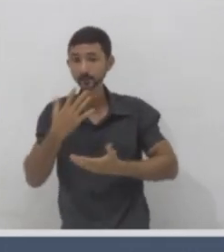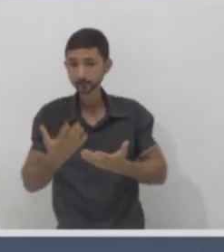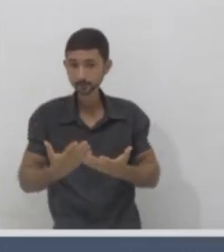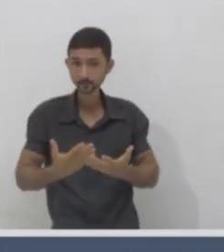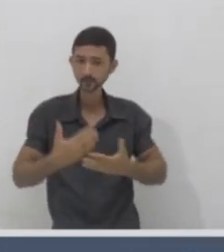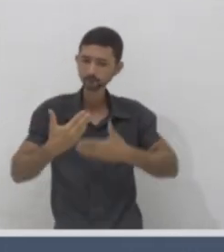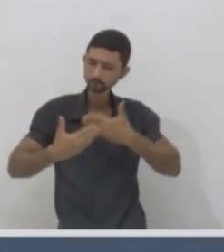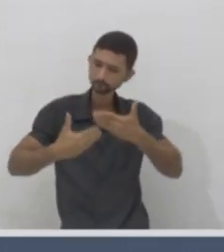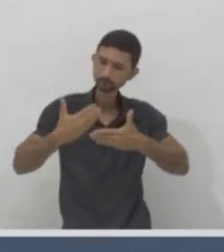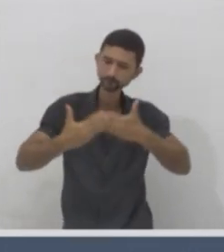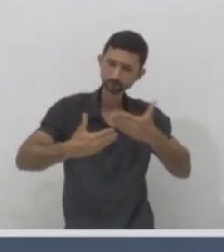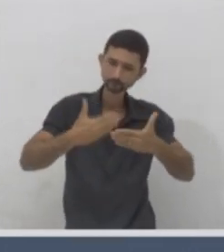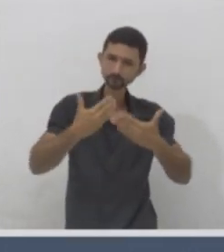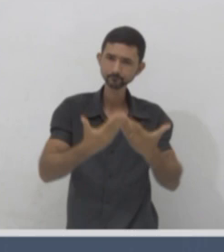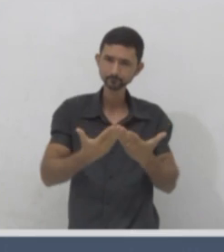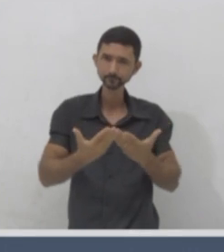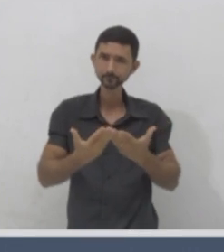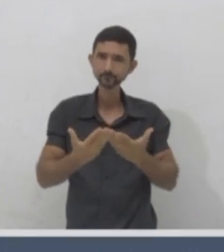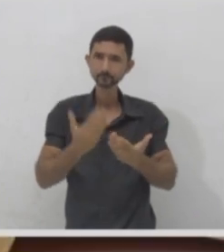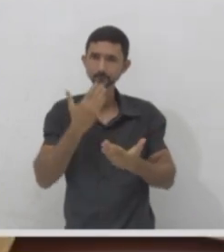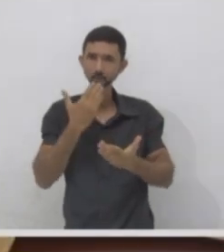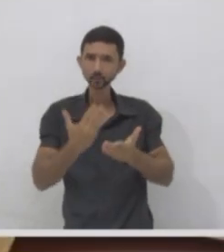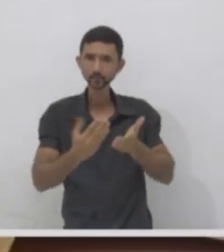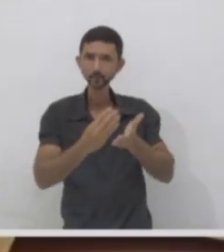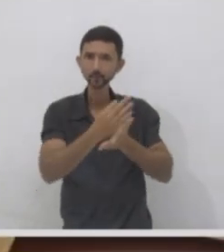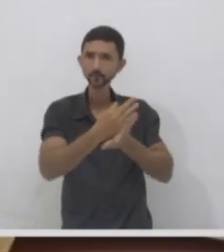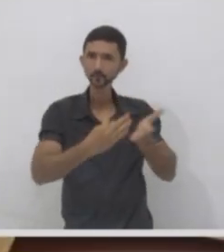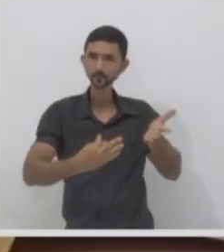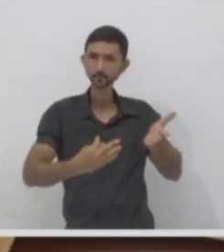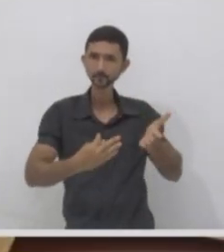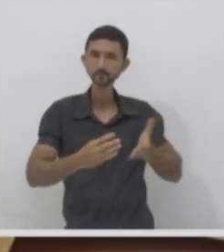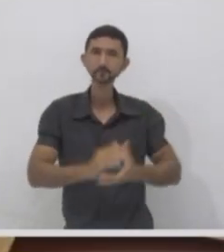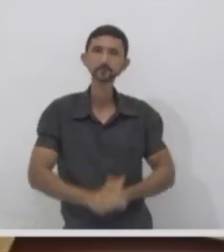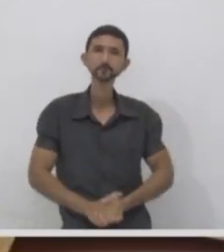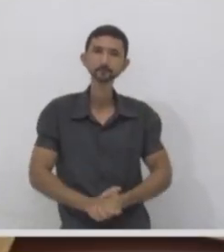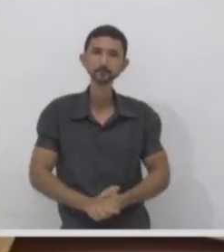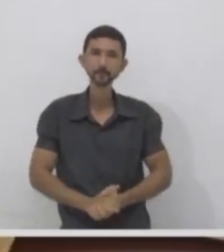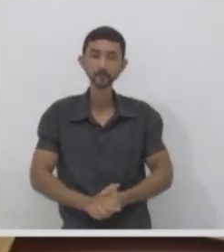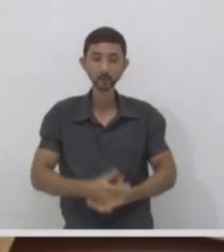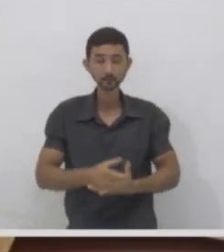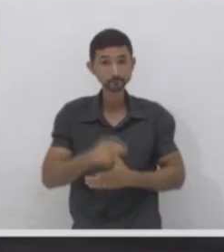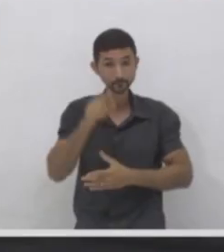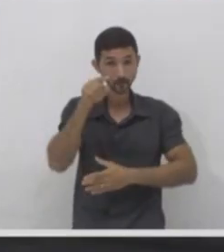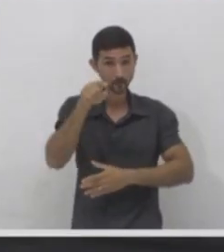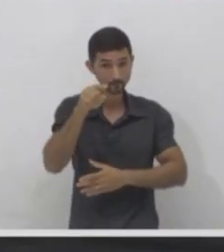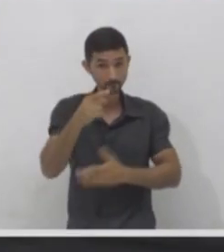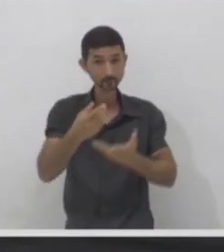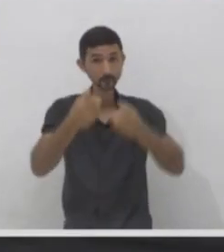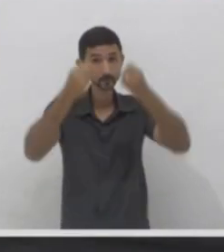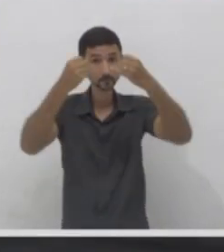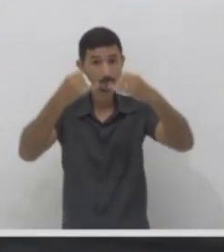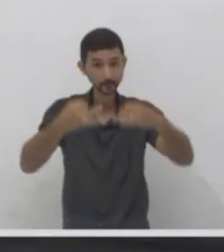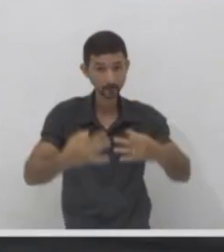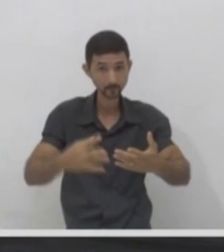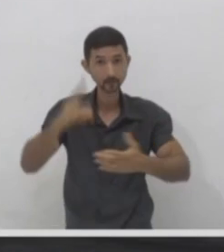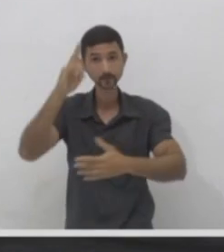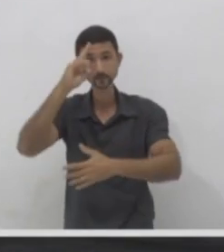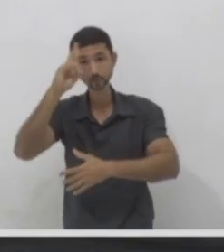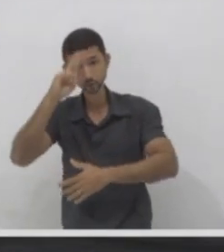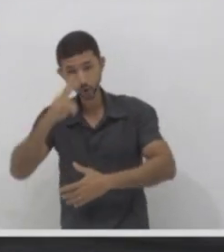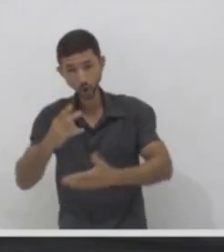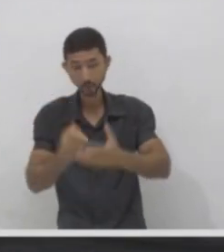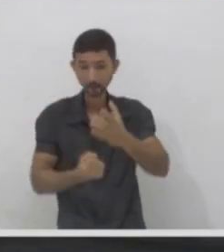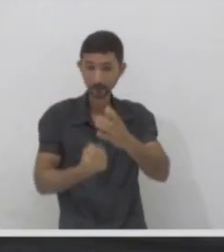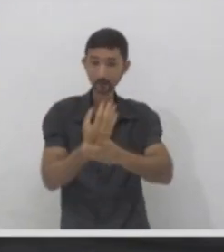mais sobre esse tipo de texto. Para você contar uma história, para você fazer um texto